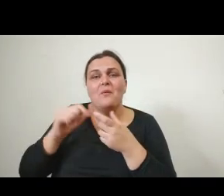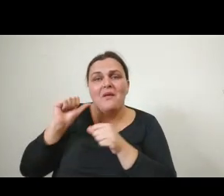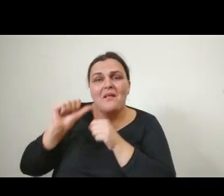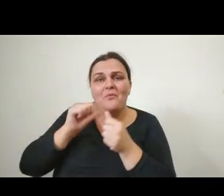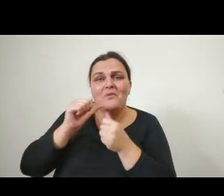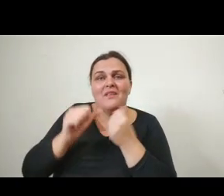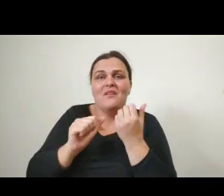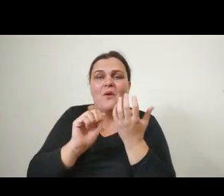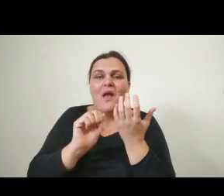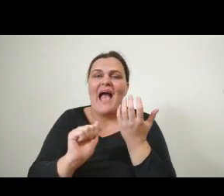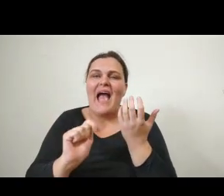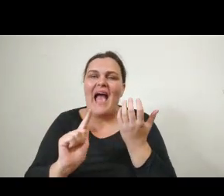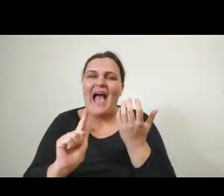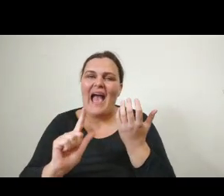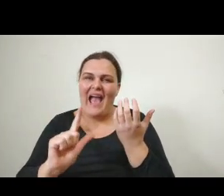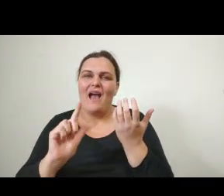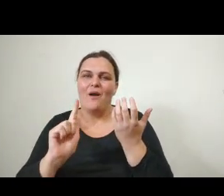zooxantelas,